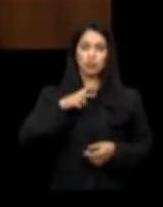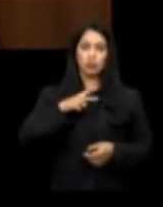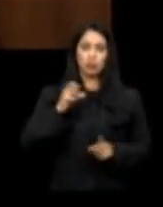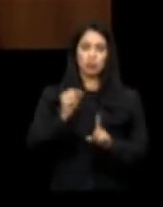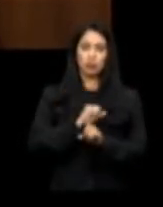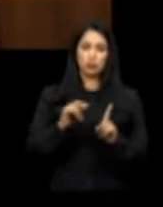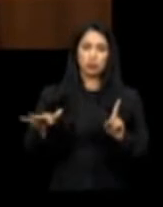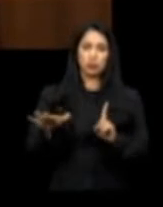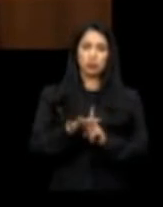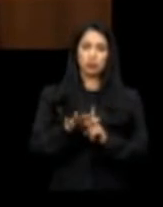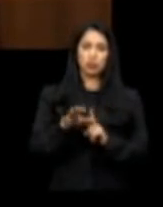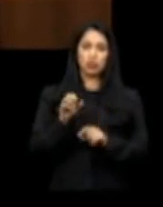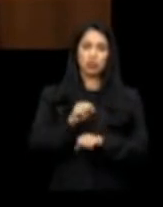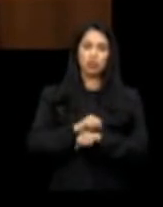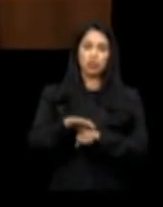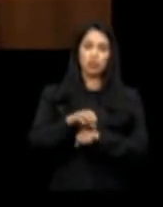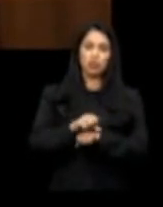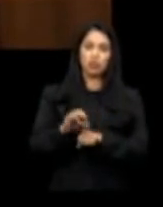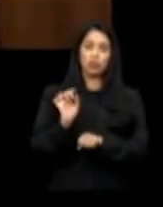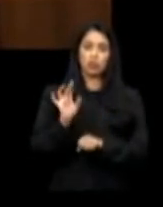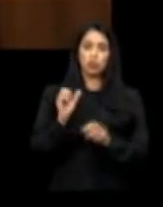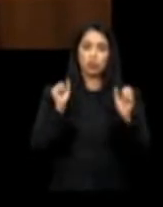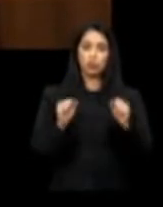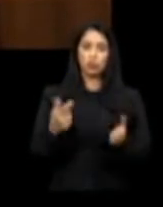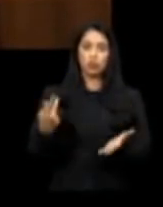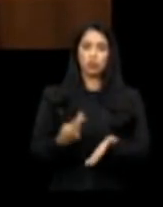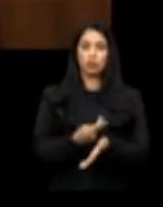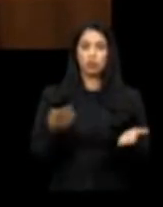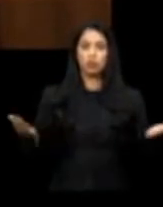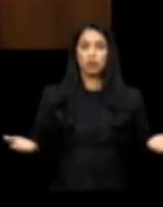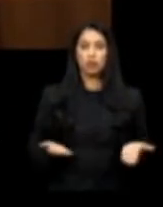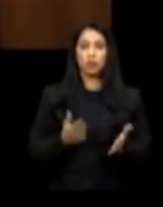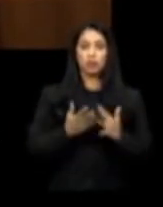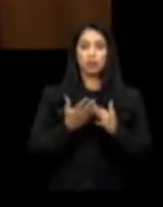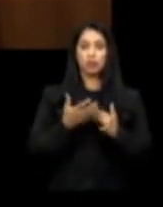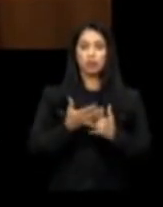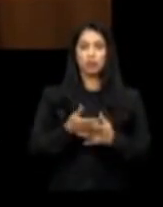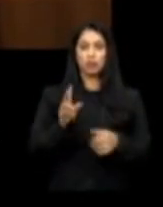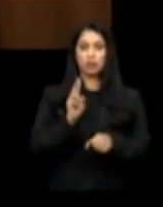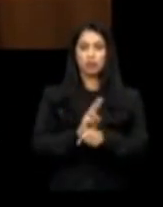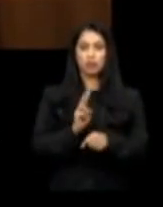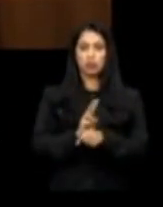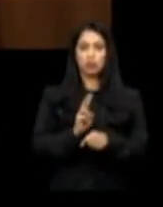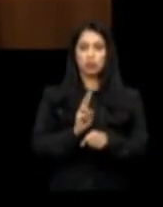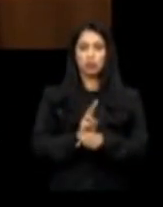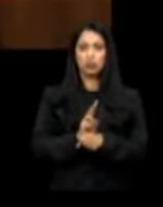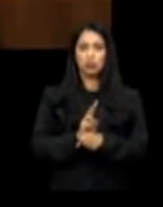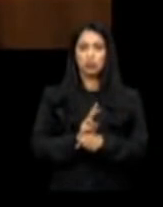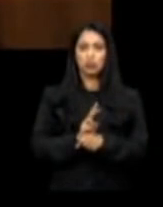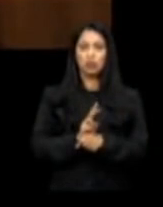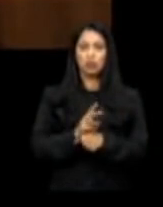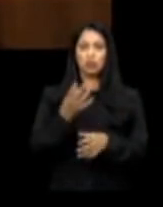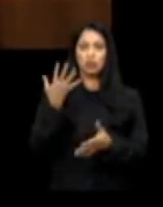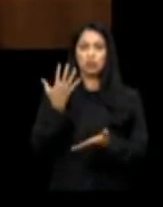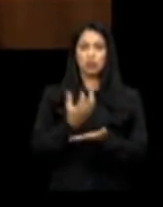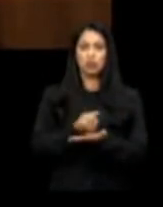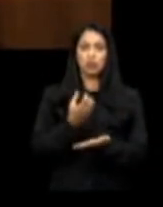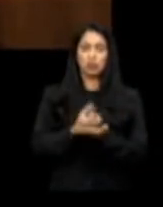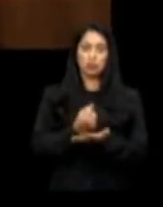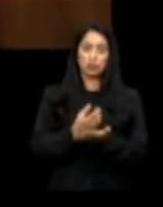sociedade da informação somente pode ser atingida hoje por meio da proteção contra os riscos do processamento de dados